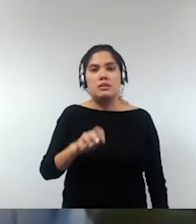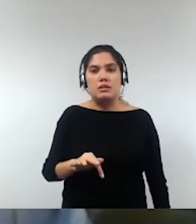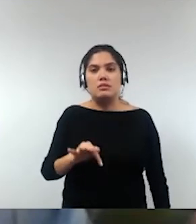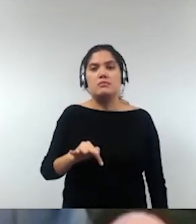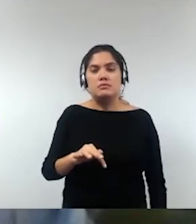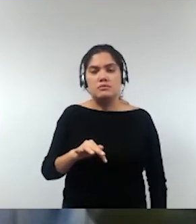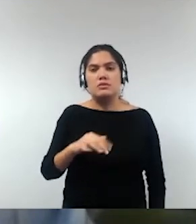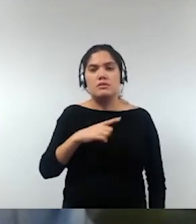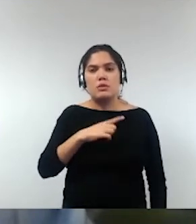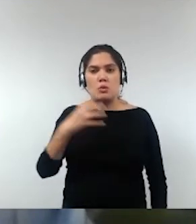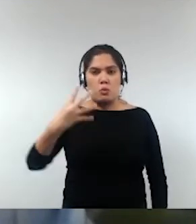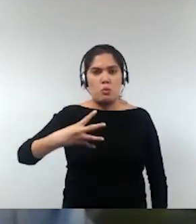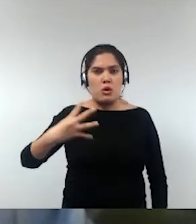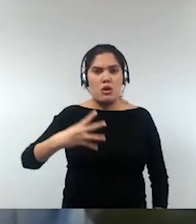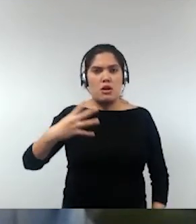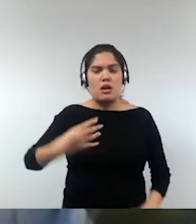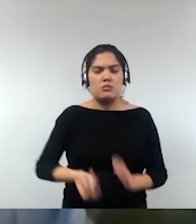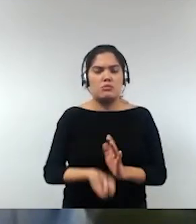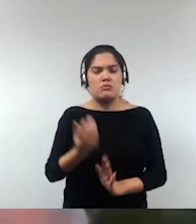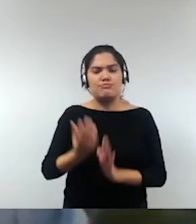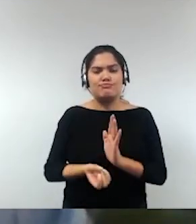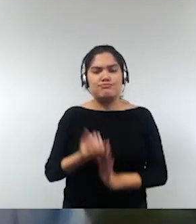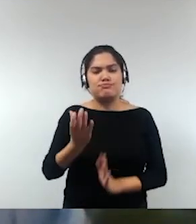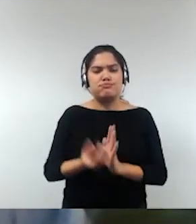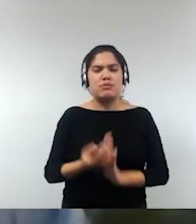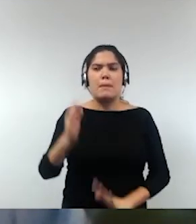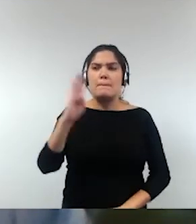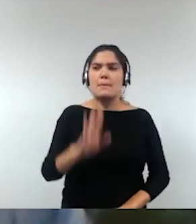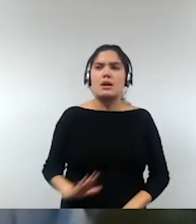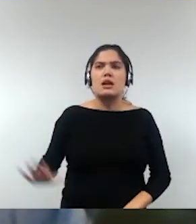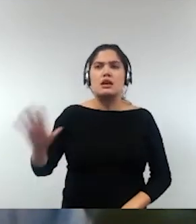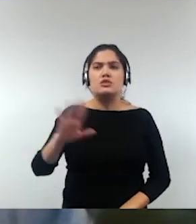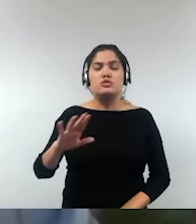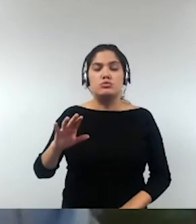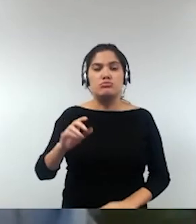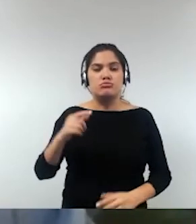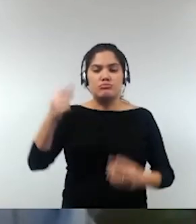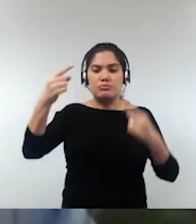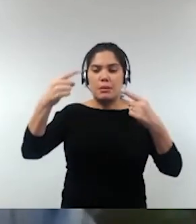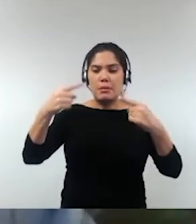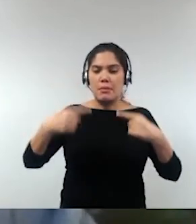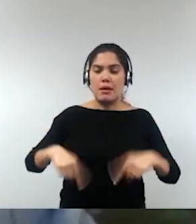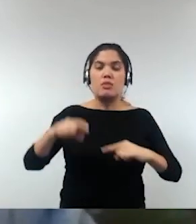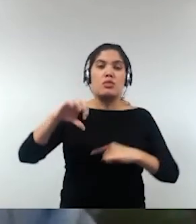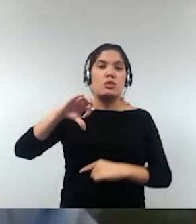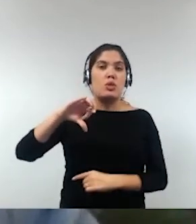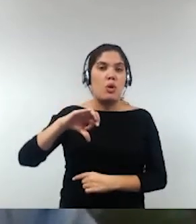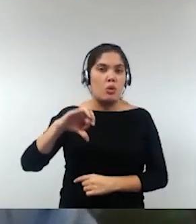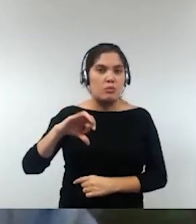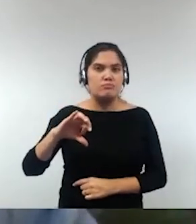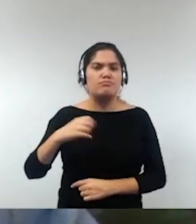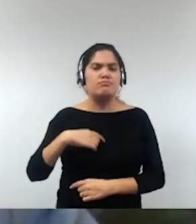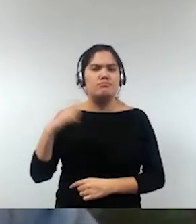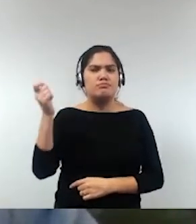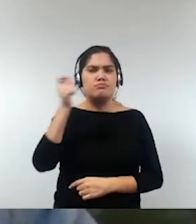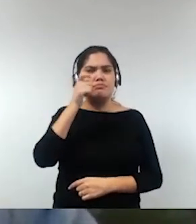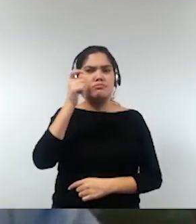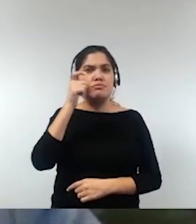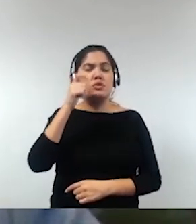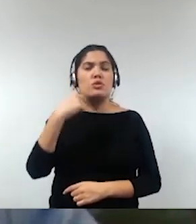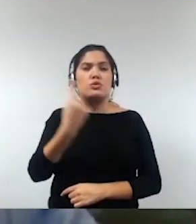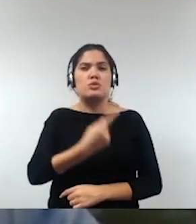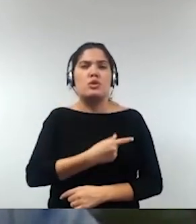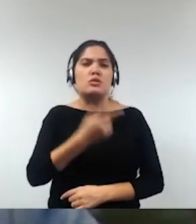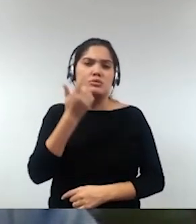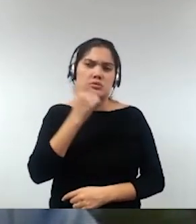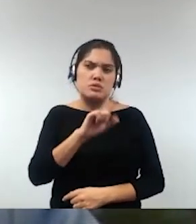médio porte em 4º lugar em produtividade, e em todo o Brasil ficou em 9º. Ou seja, uma coisa extraordinária que o nosso tribunal